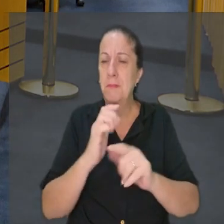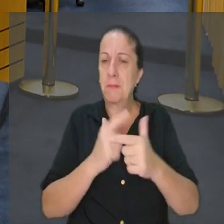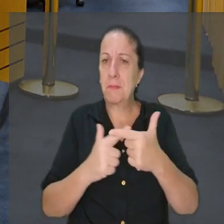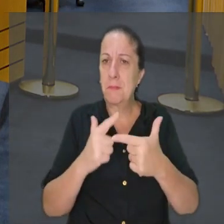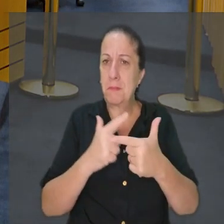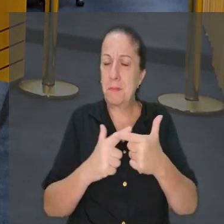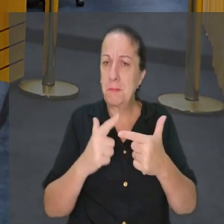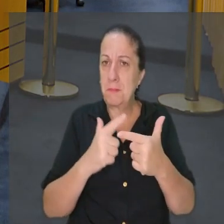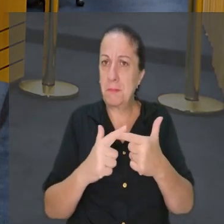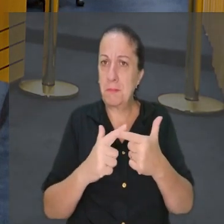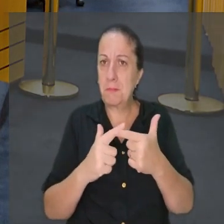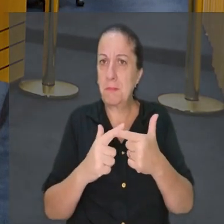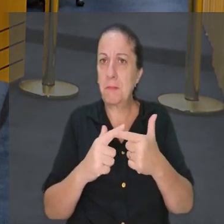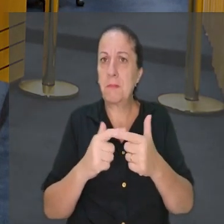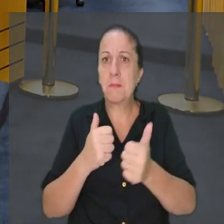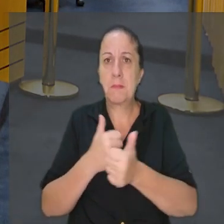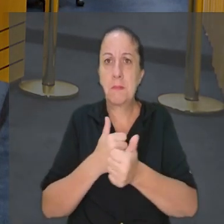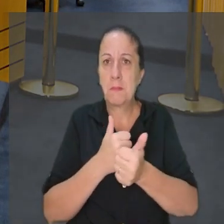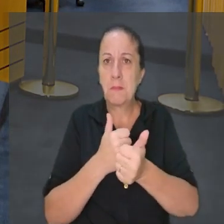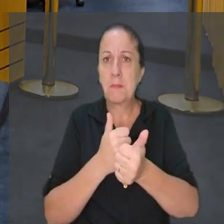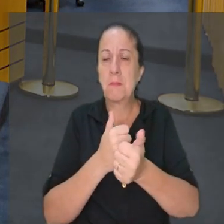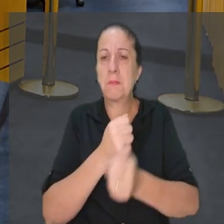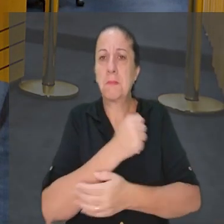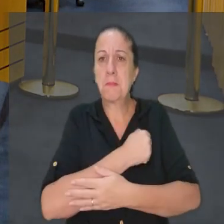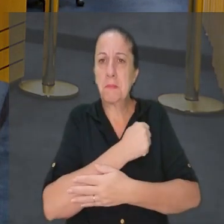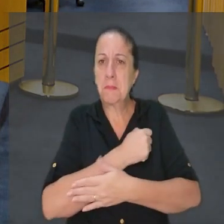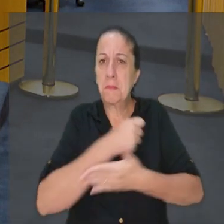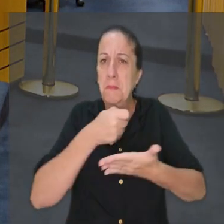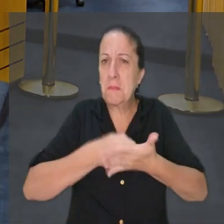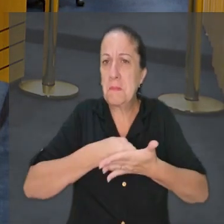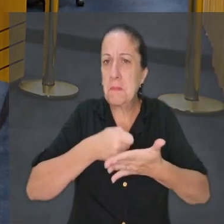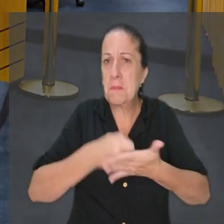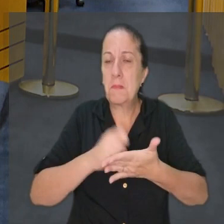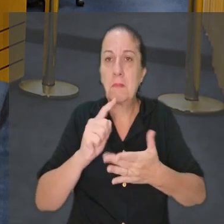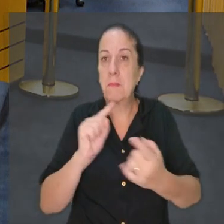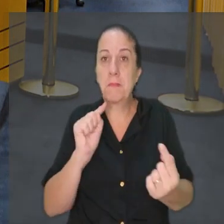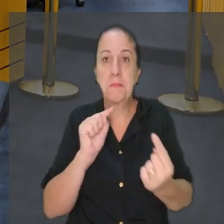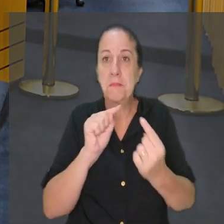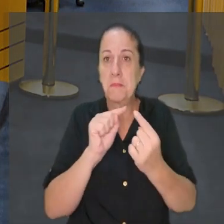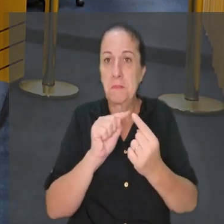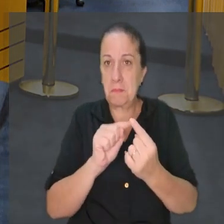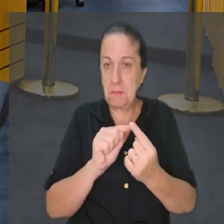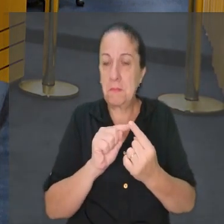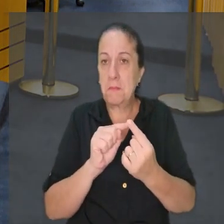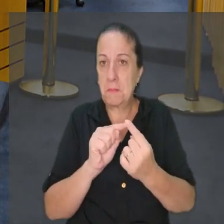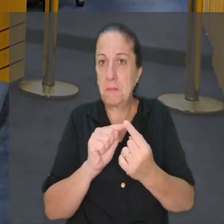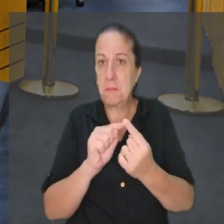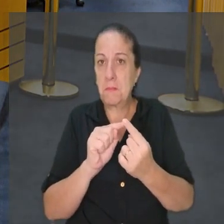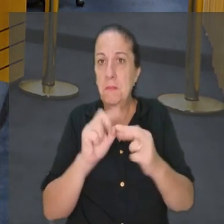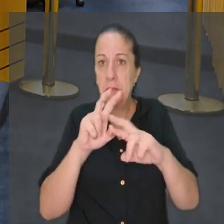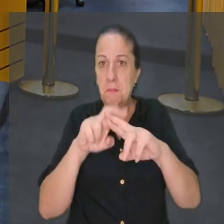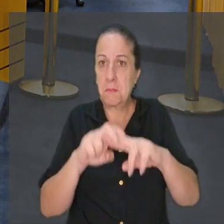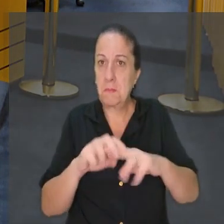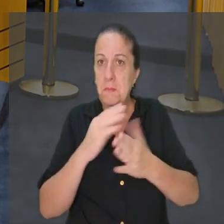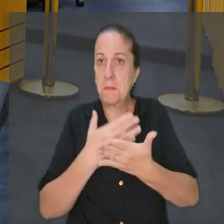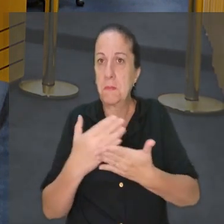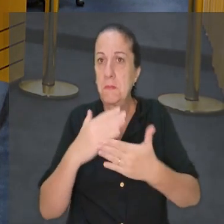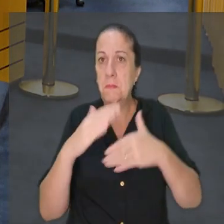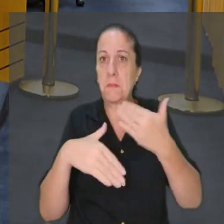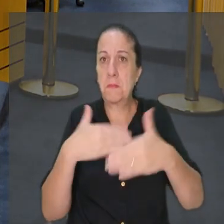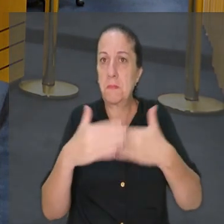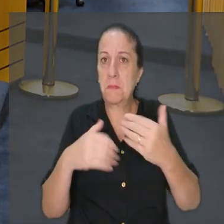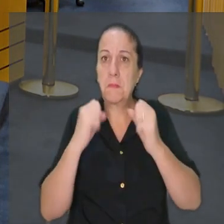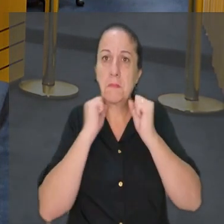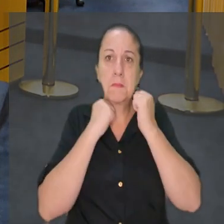novo gestor. Ele disse que era perseguido, humilhado e cobrado pelo não atingimento de metas impossíveis. Por isso, começou a